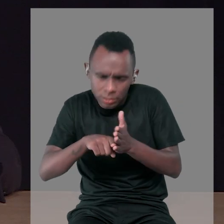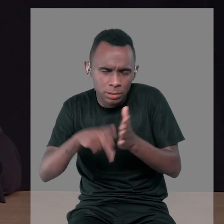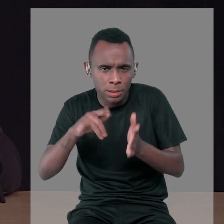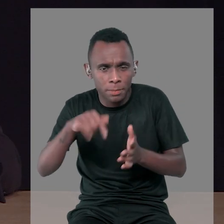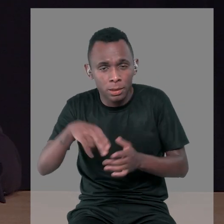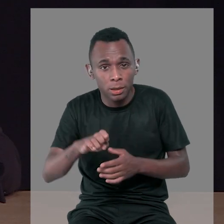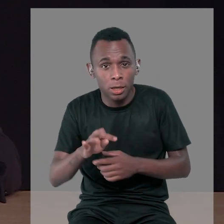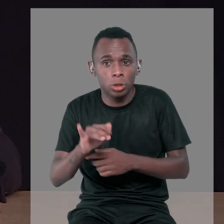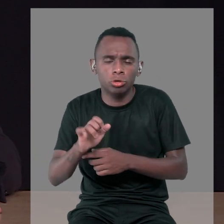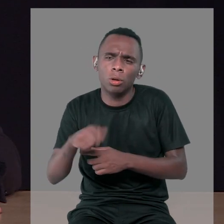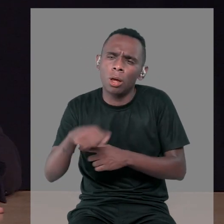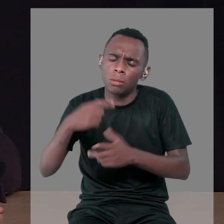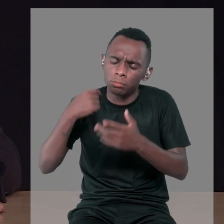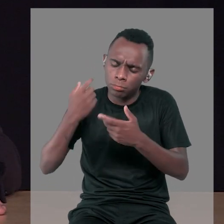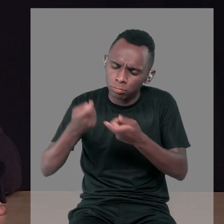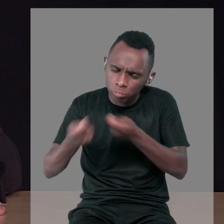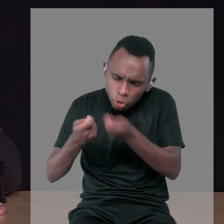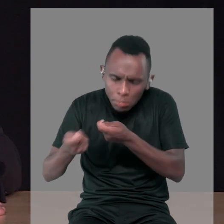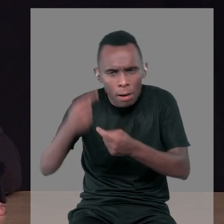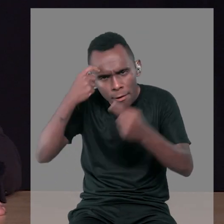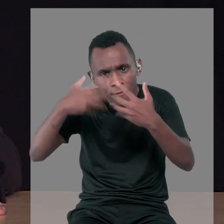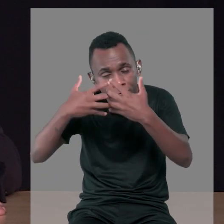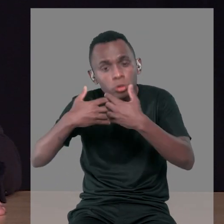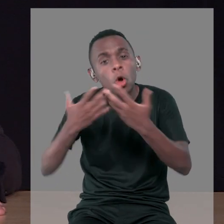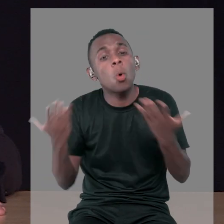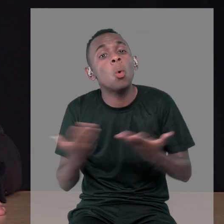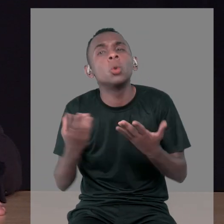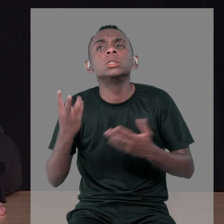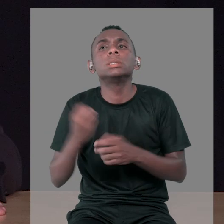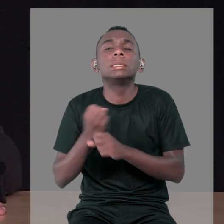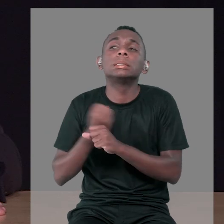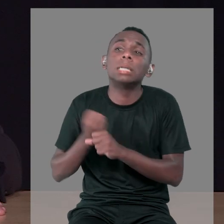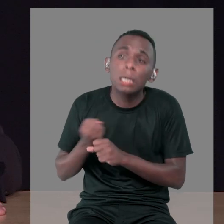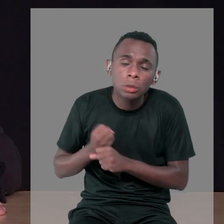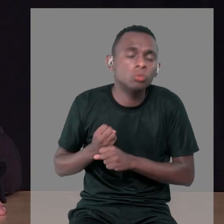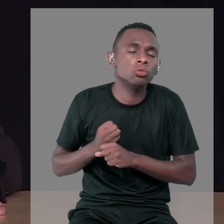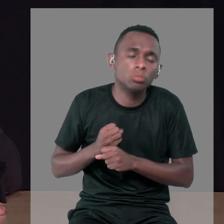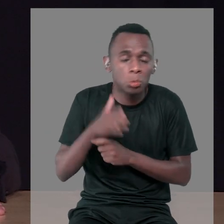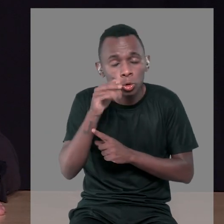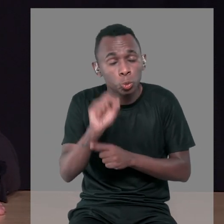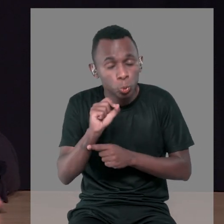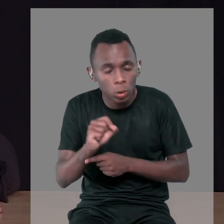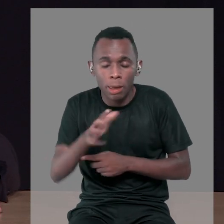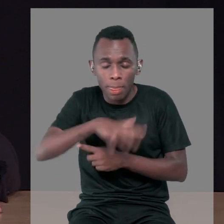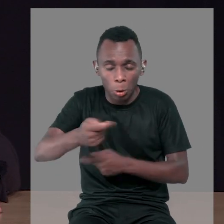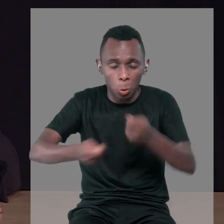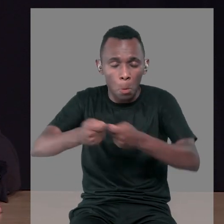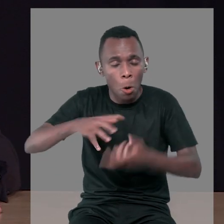pensador, o que nós assistimos nos últimos 30 anos do ponto de vista econômico mundial? Concentração de